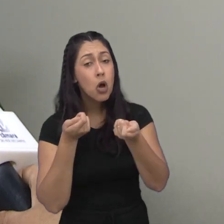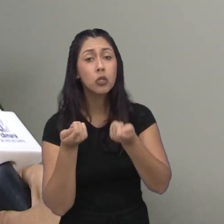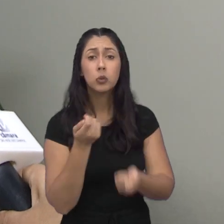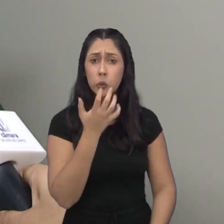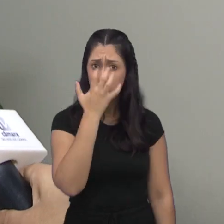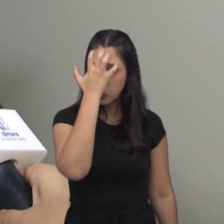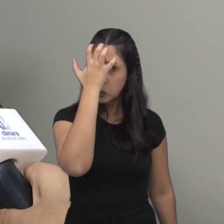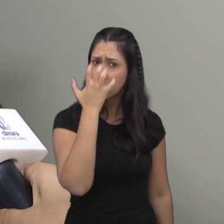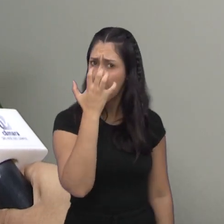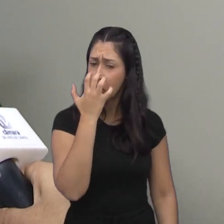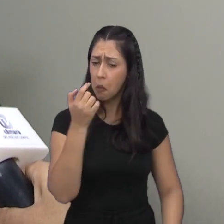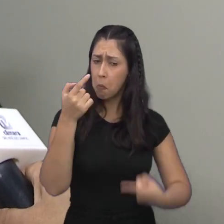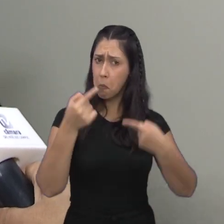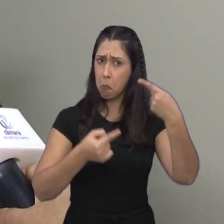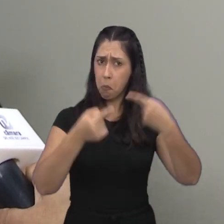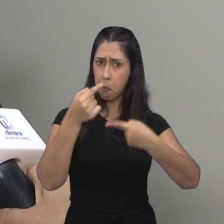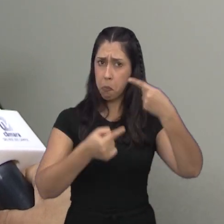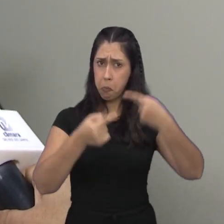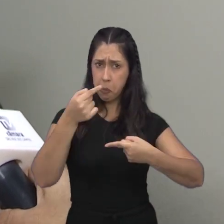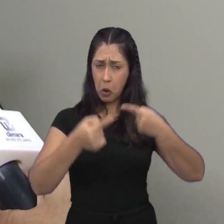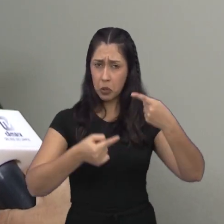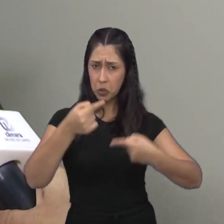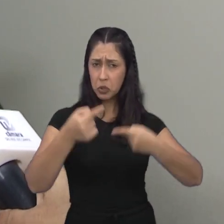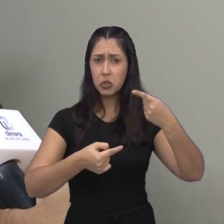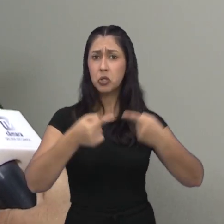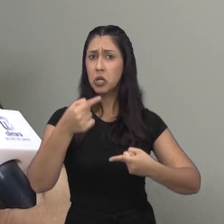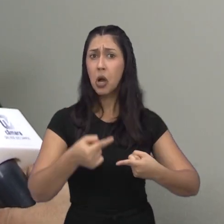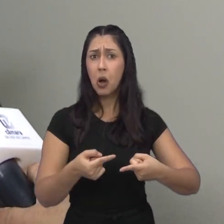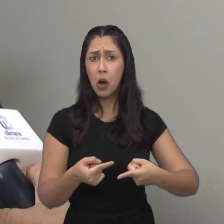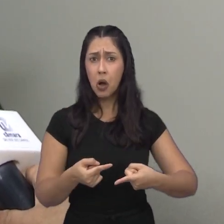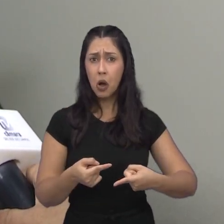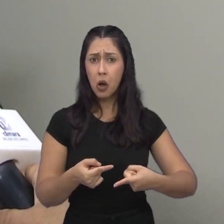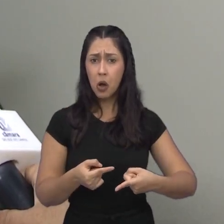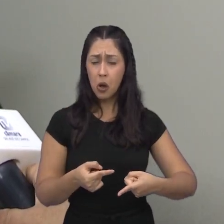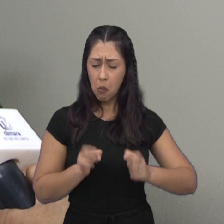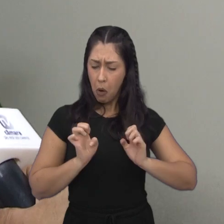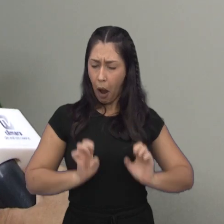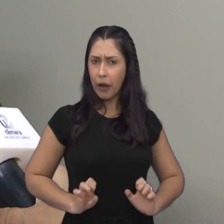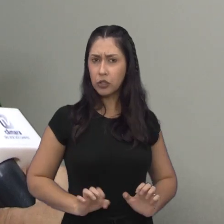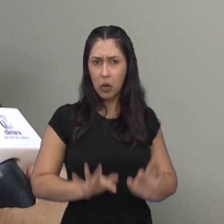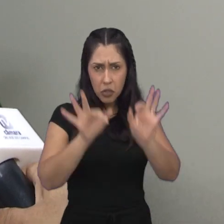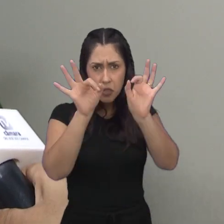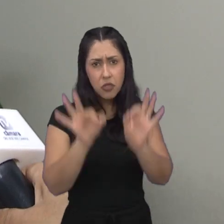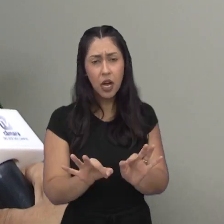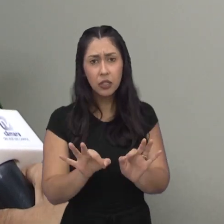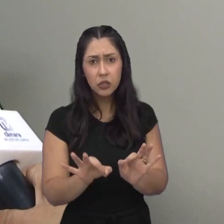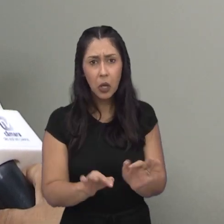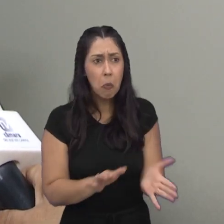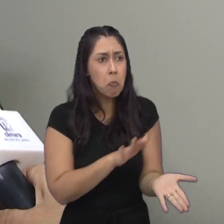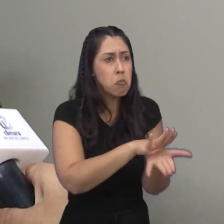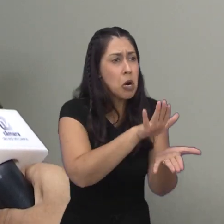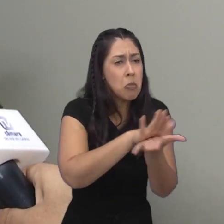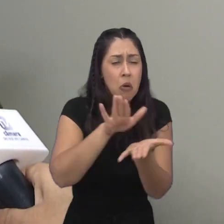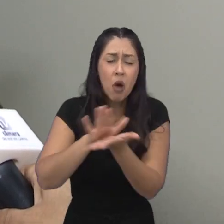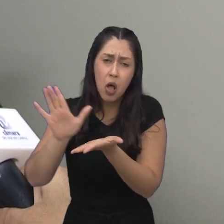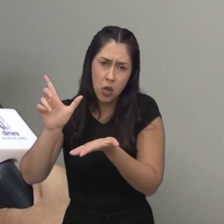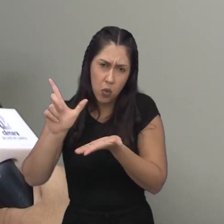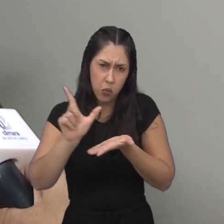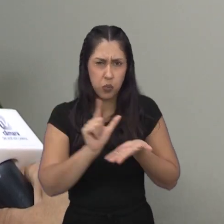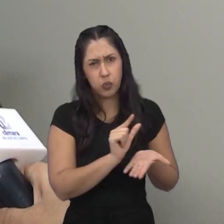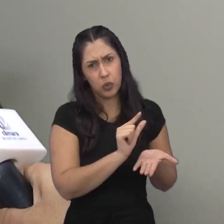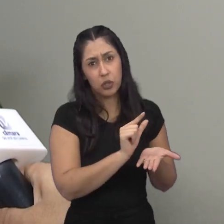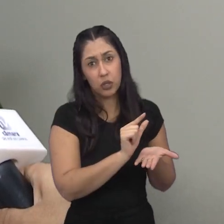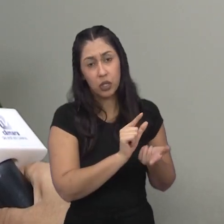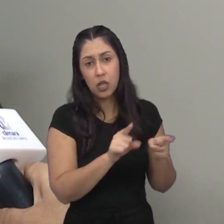gestão séria, de uma política com honestidade, você cortando o gasto,